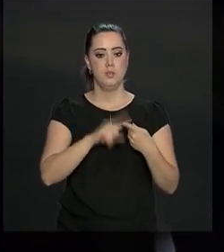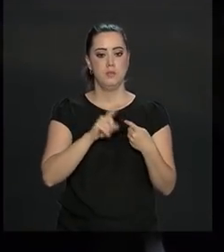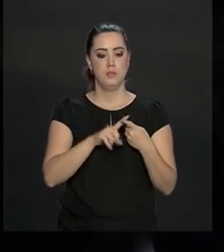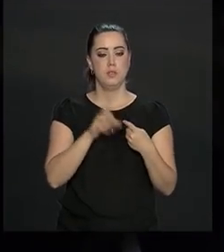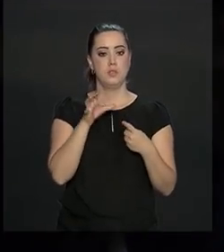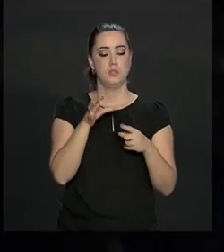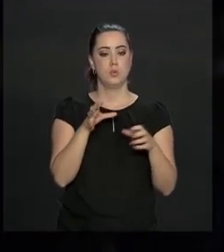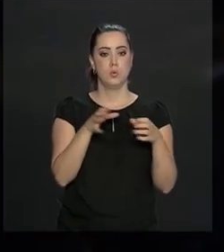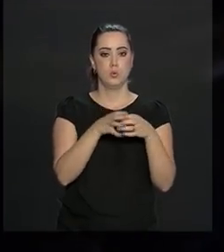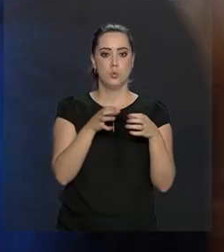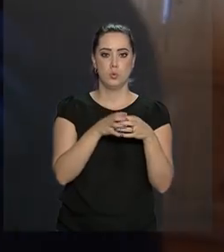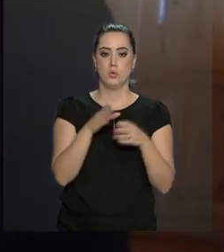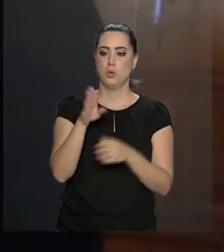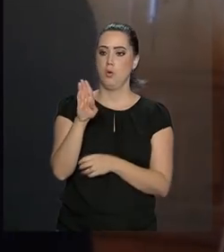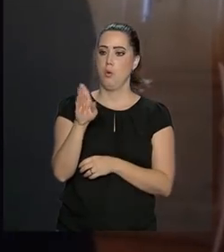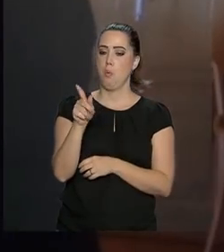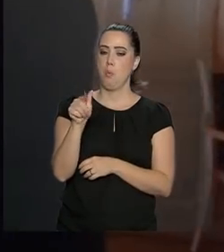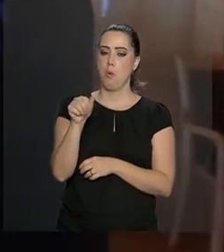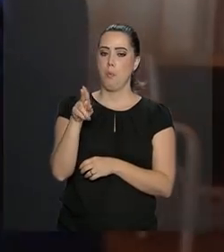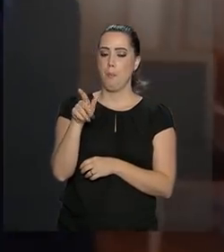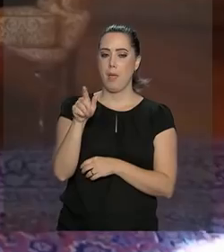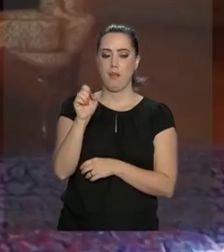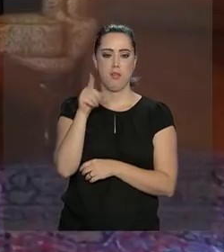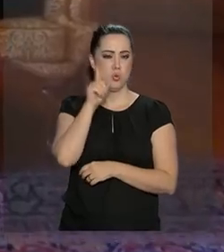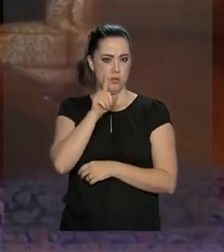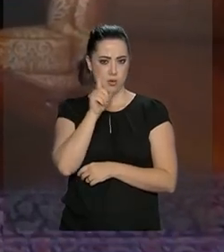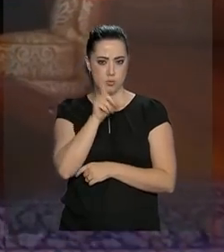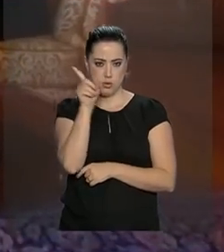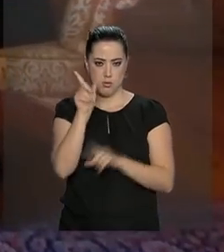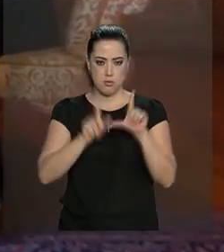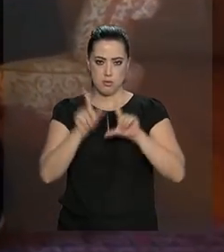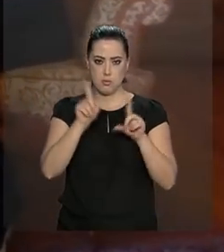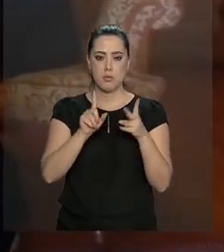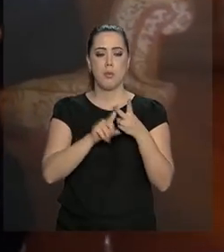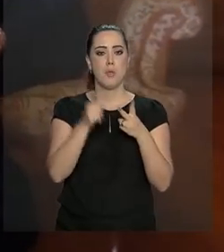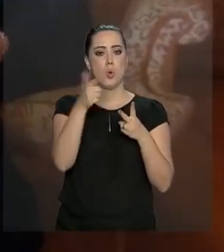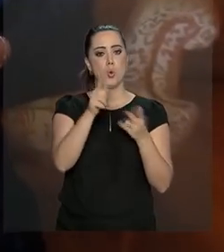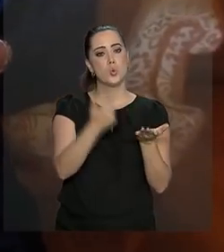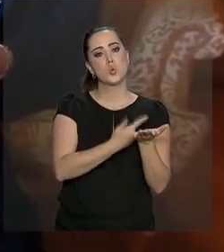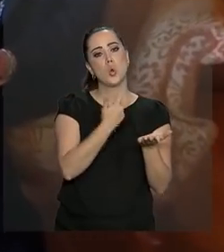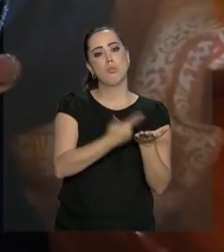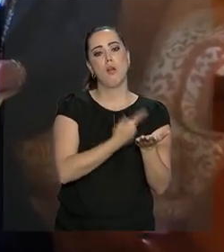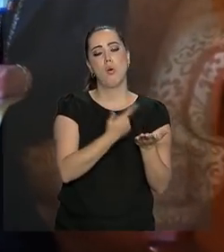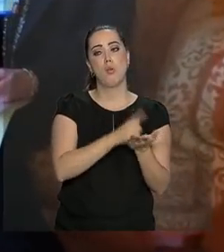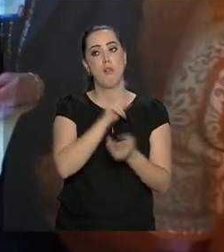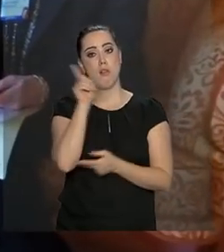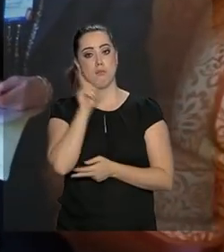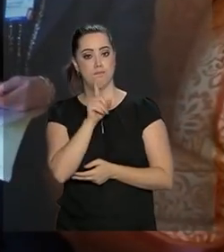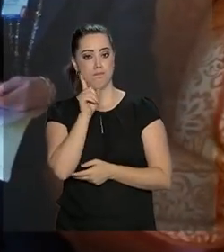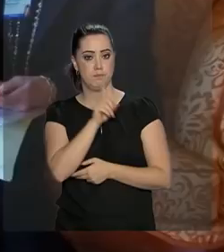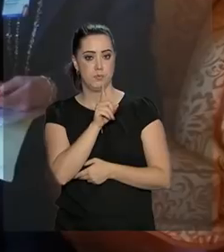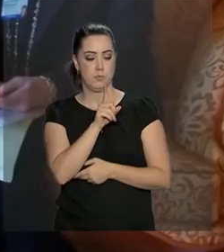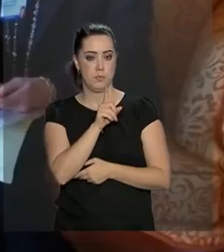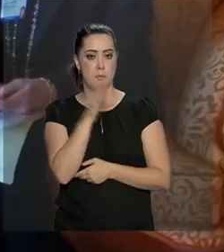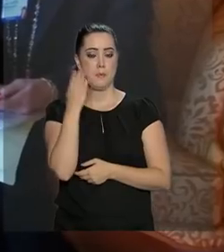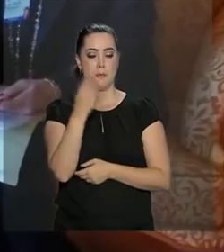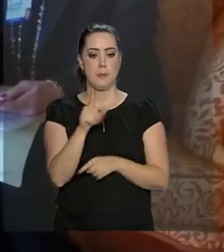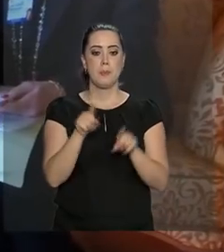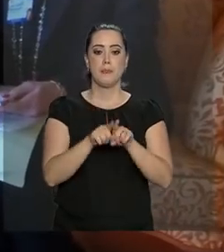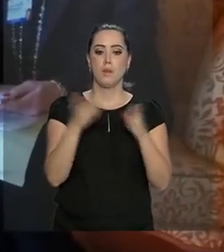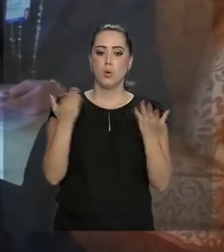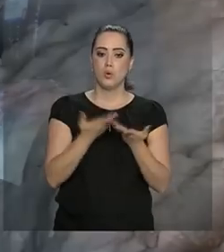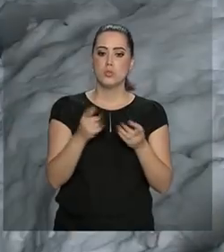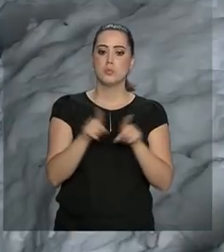de notícias americana Bloomberg e também para o jornal The Washington Post. Hoje também o presidente